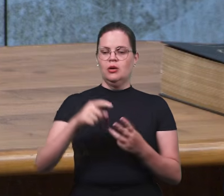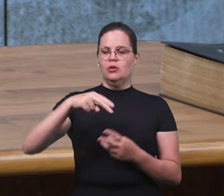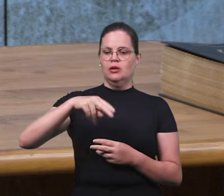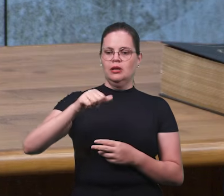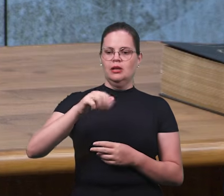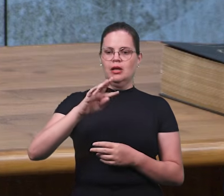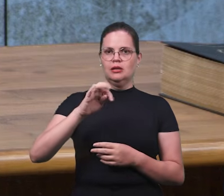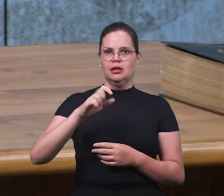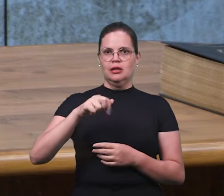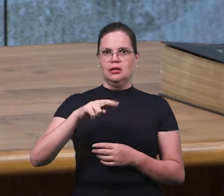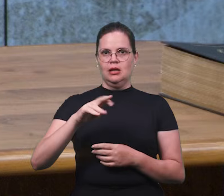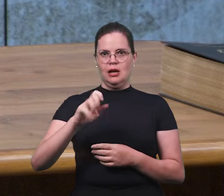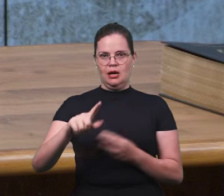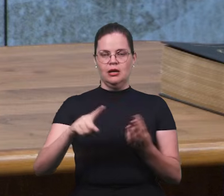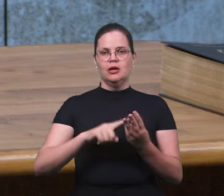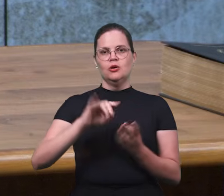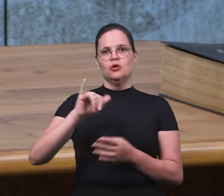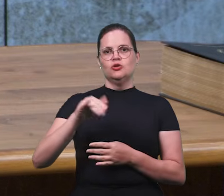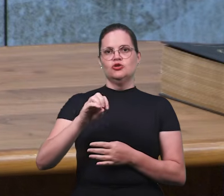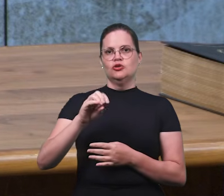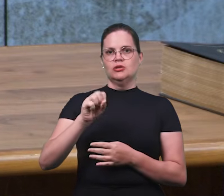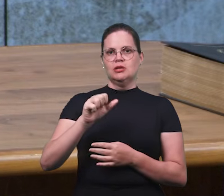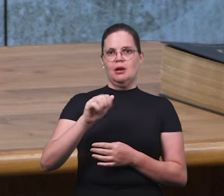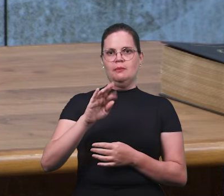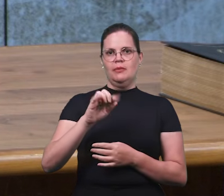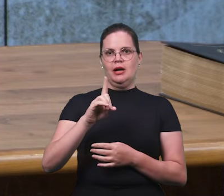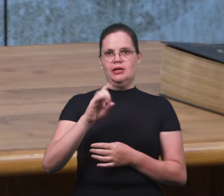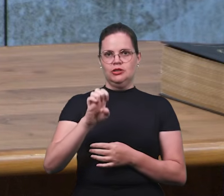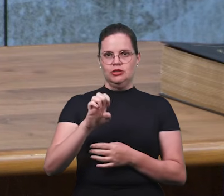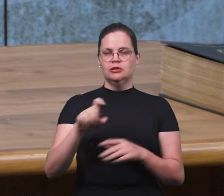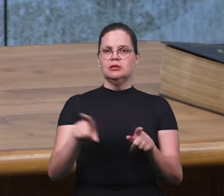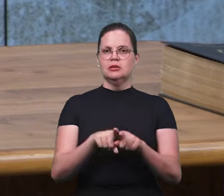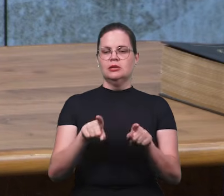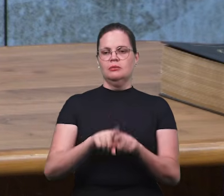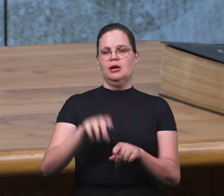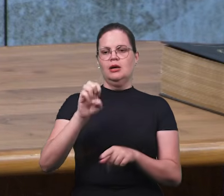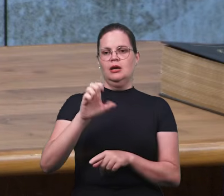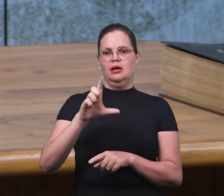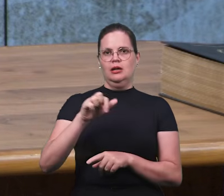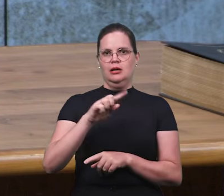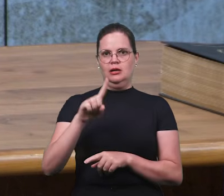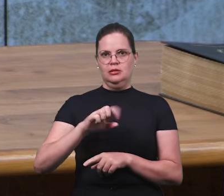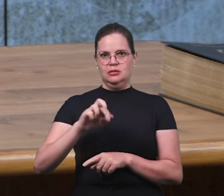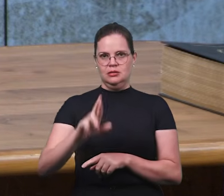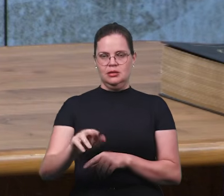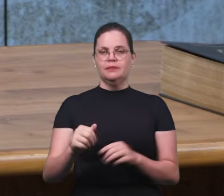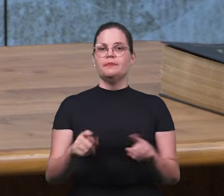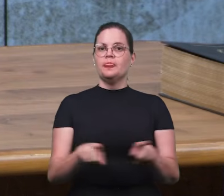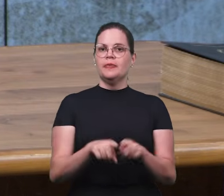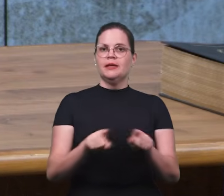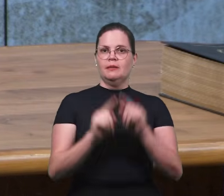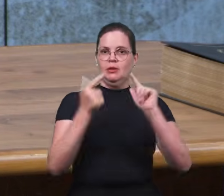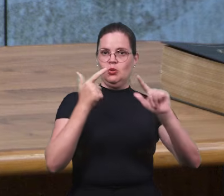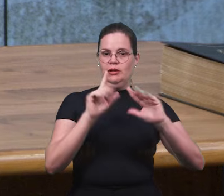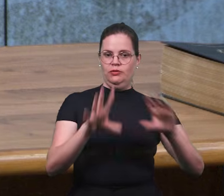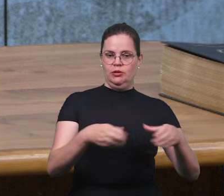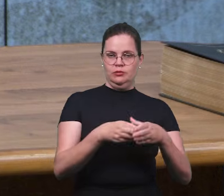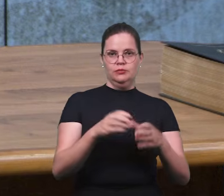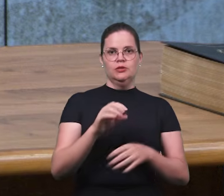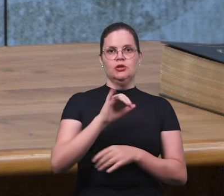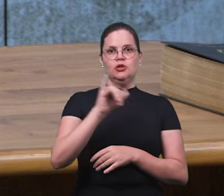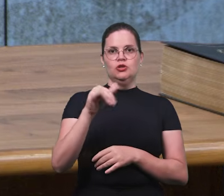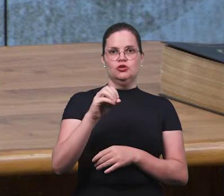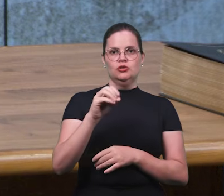Natanael, Josabade e Elanza, e dos levitas Josabade e